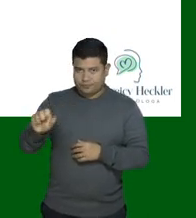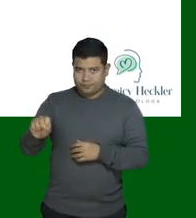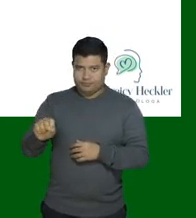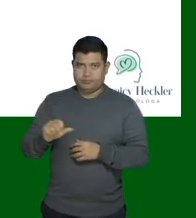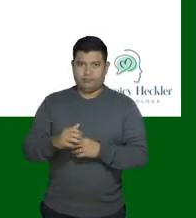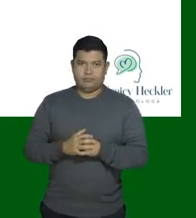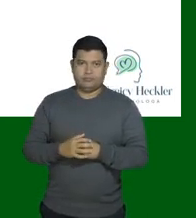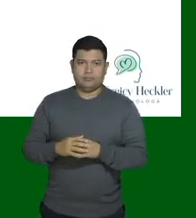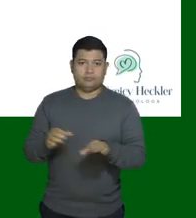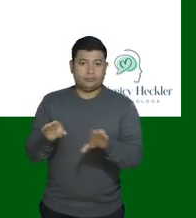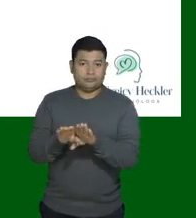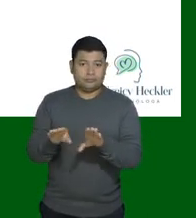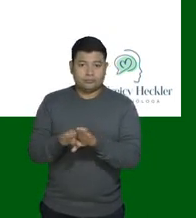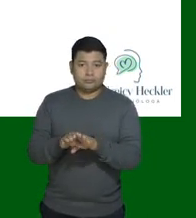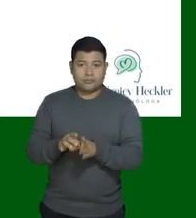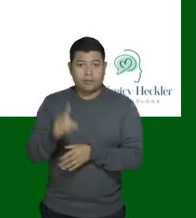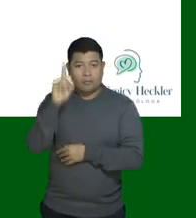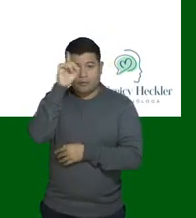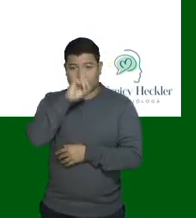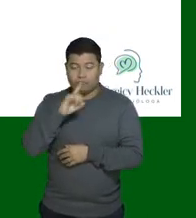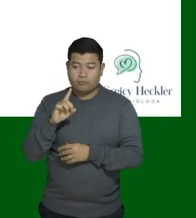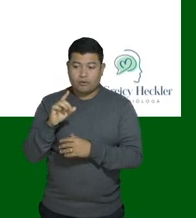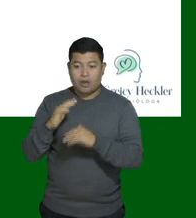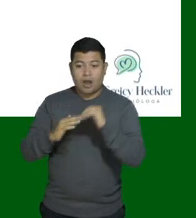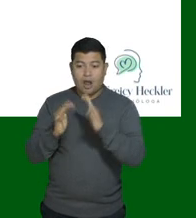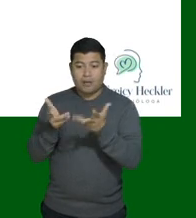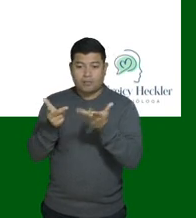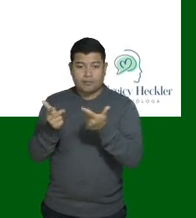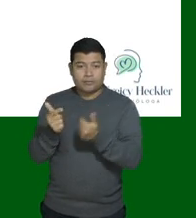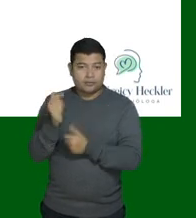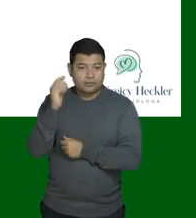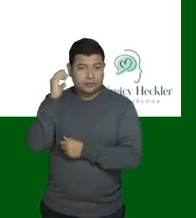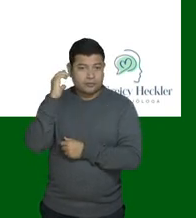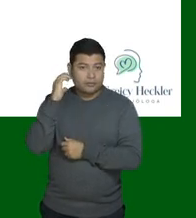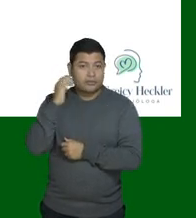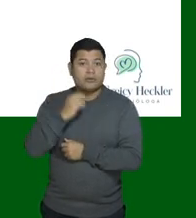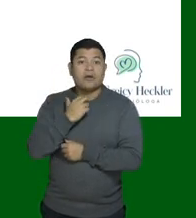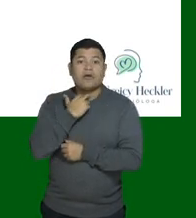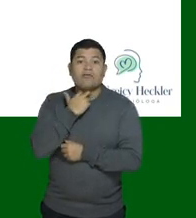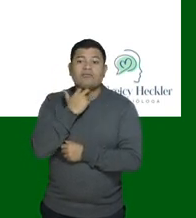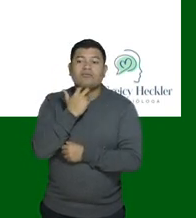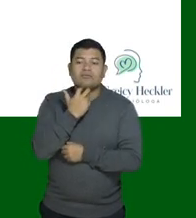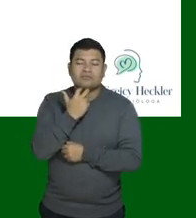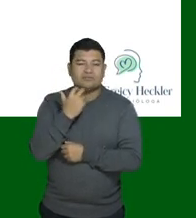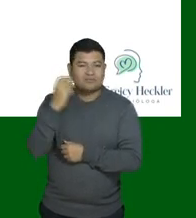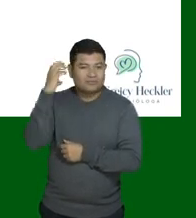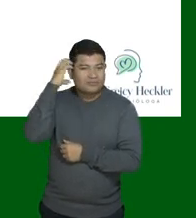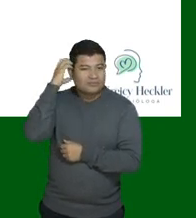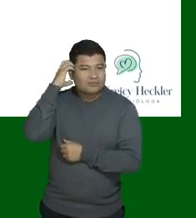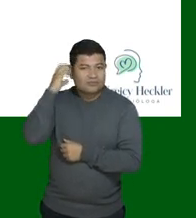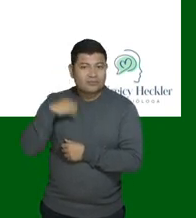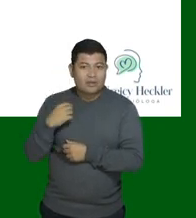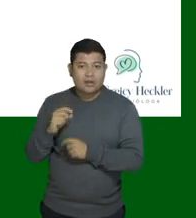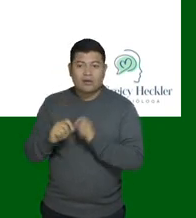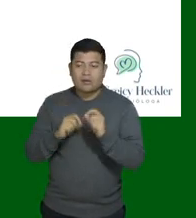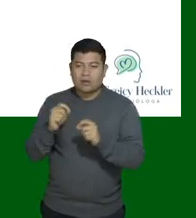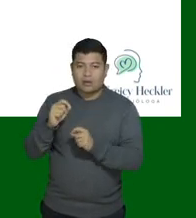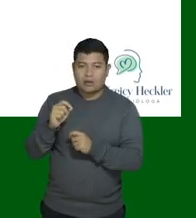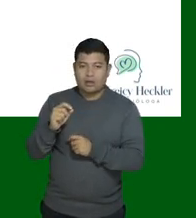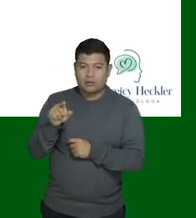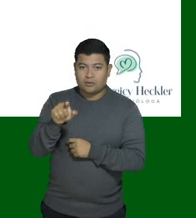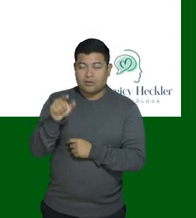de habilidades fonológicas. E o que é consciência fonológica? É essa capacidade que eu tenho para